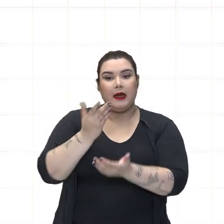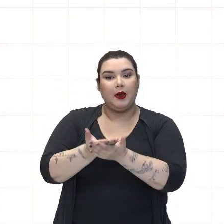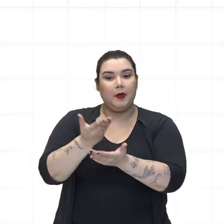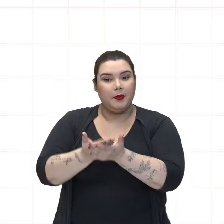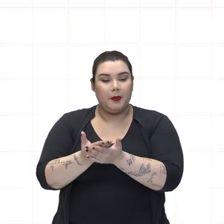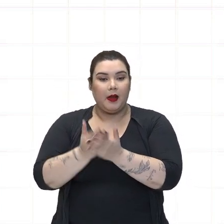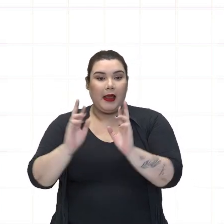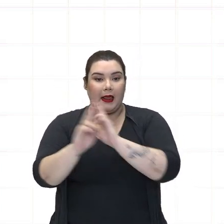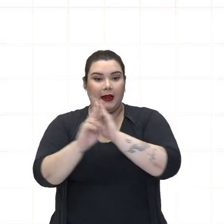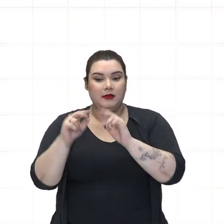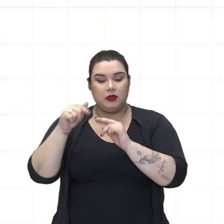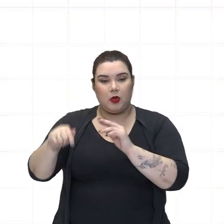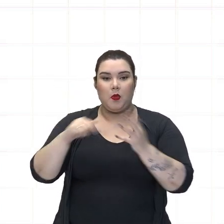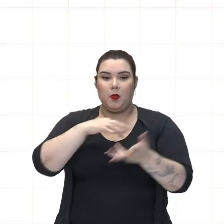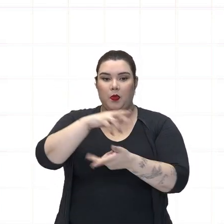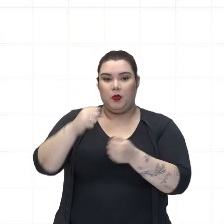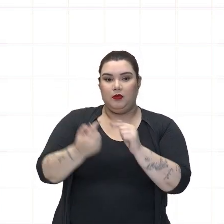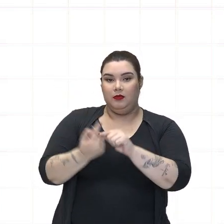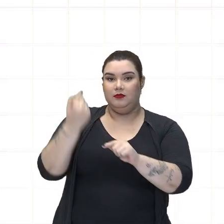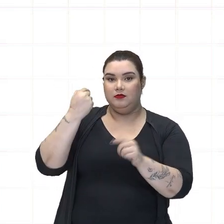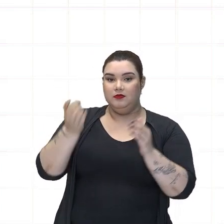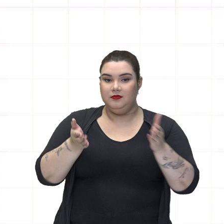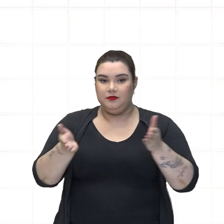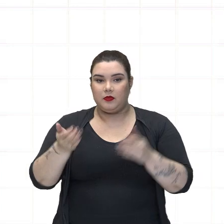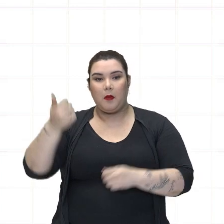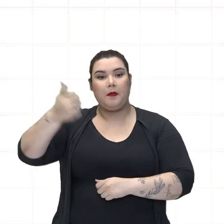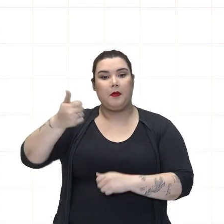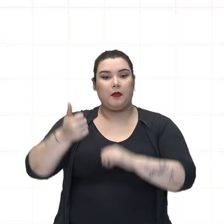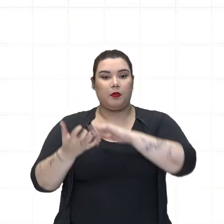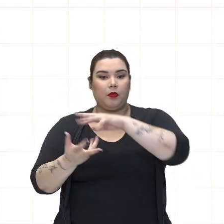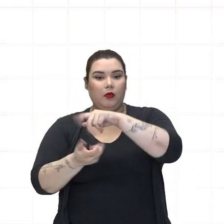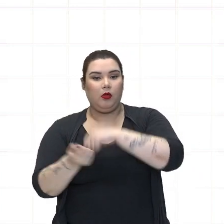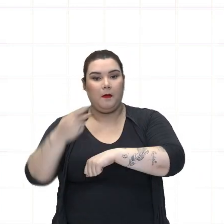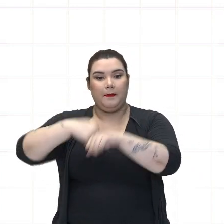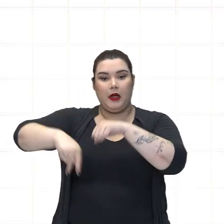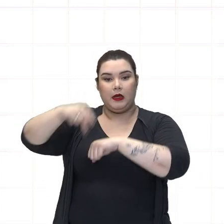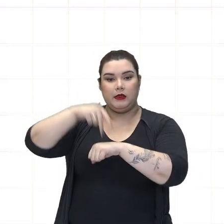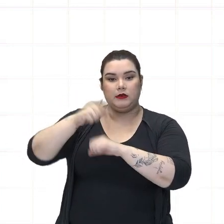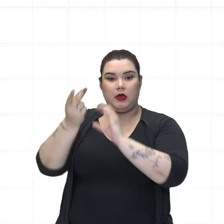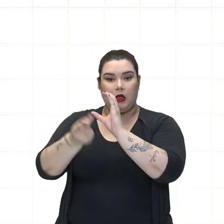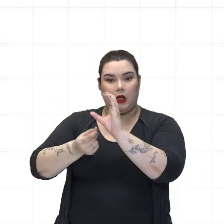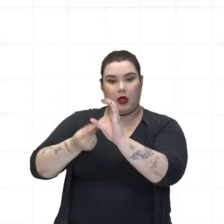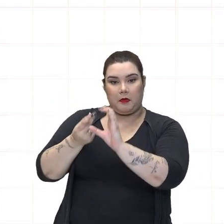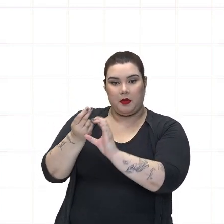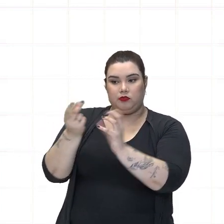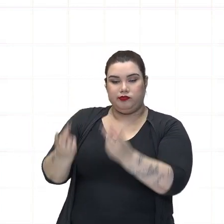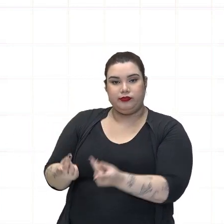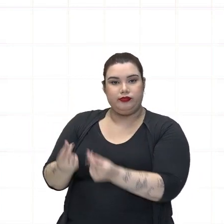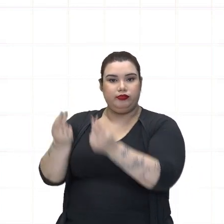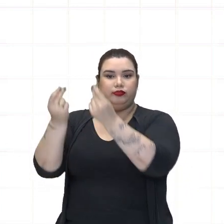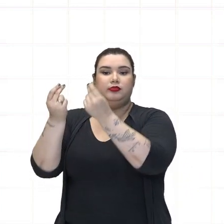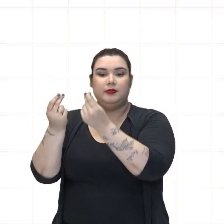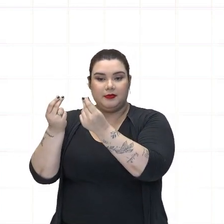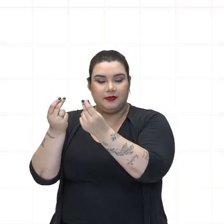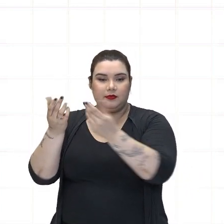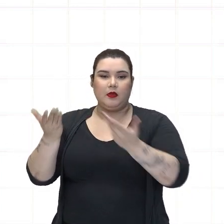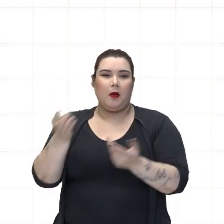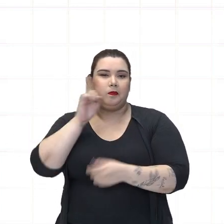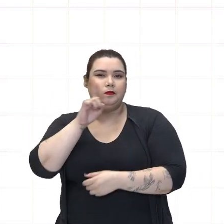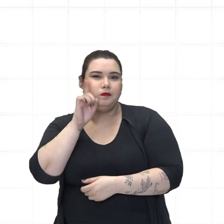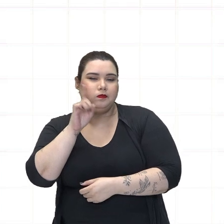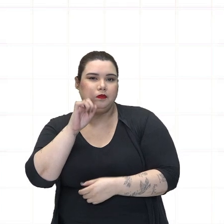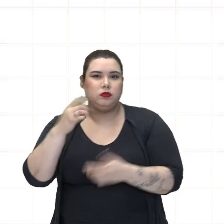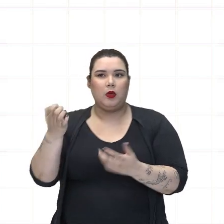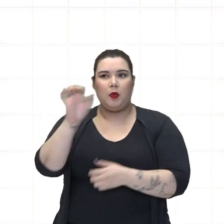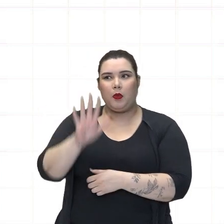geografia onde o mundo era dividido desse jeito. Primeiro mundo, países capitalistas ricos, desenvolvidos, né? Estados Unidos, Austrália,